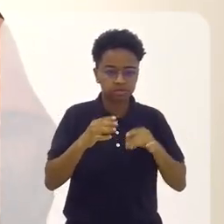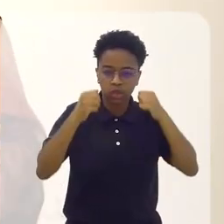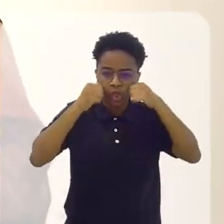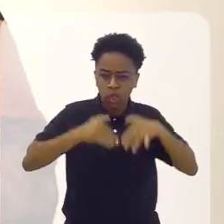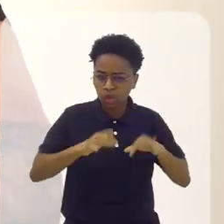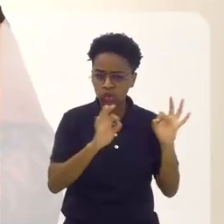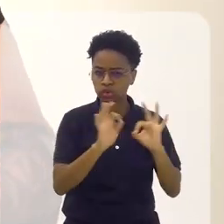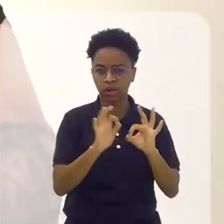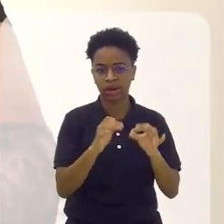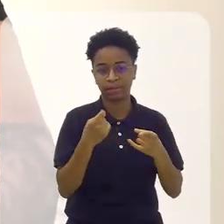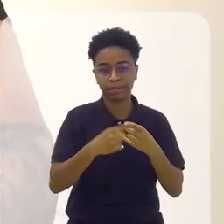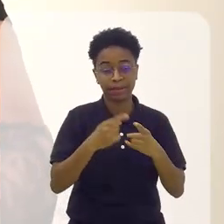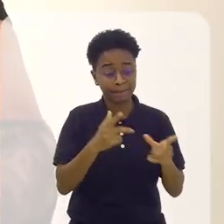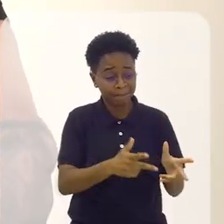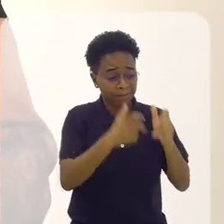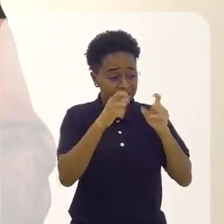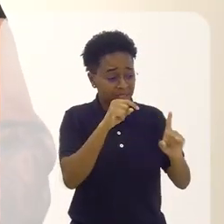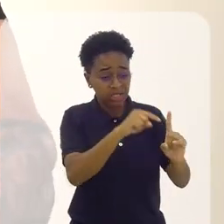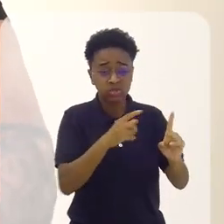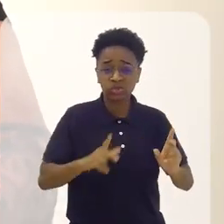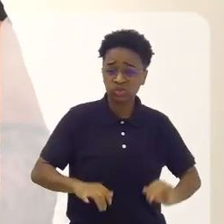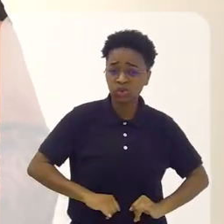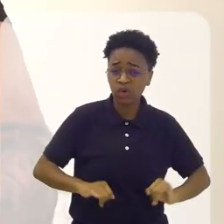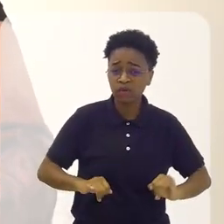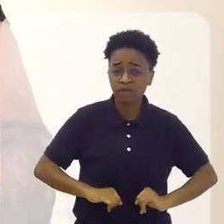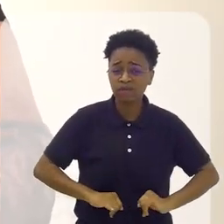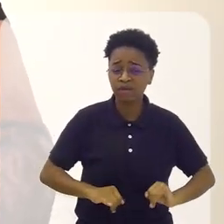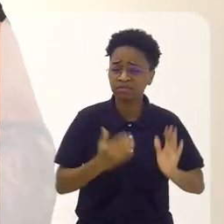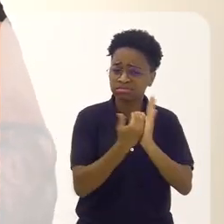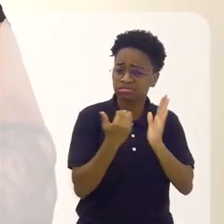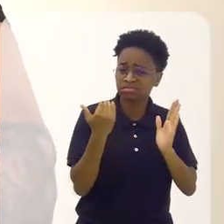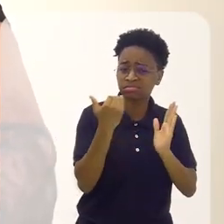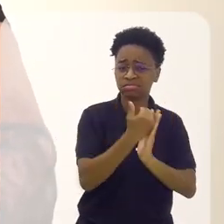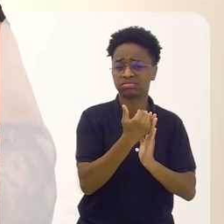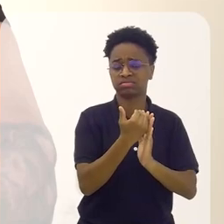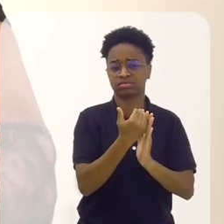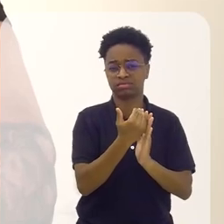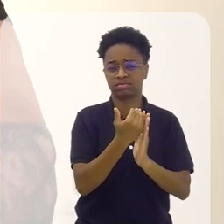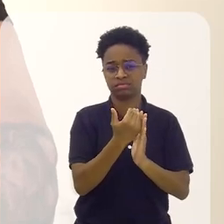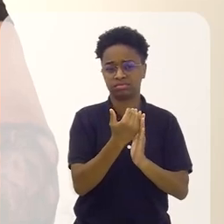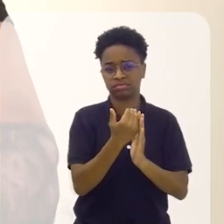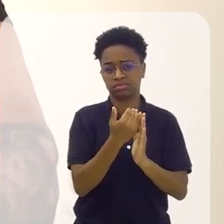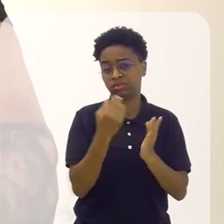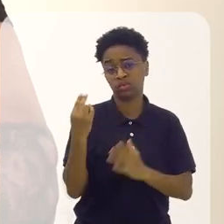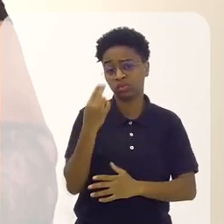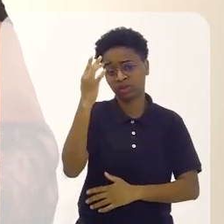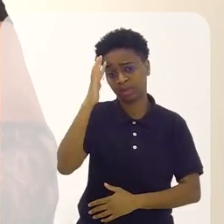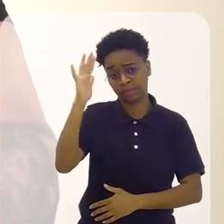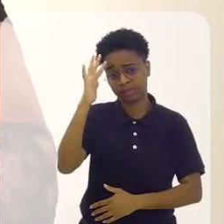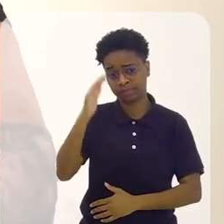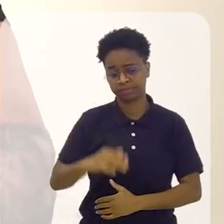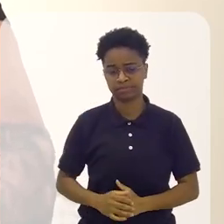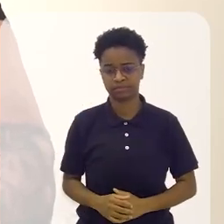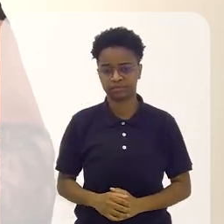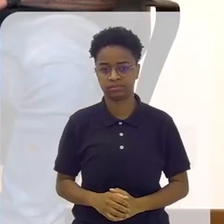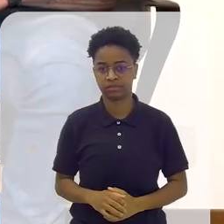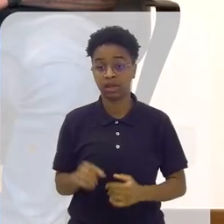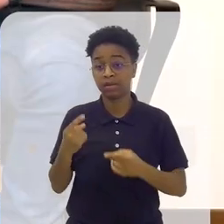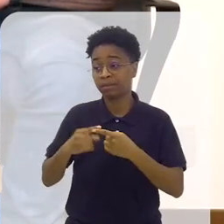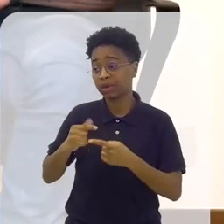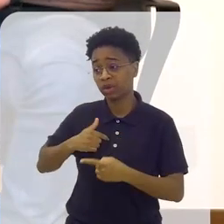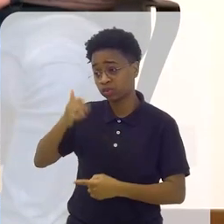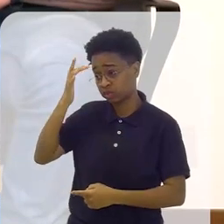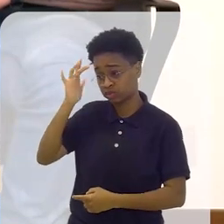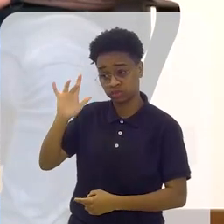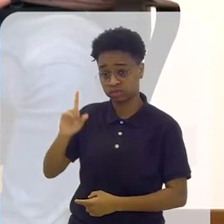não chorar junto com aquela figura que está ali sofrendo de uma forma, assim, não dá nem para imaginar. Porque